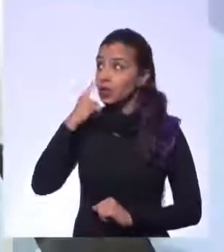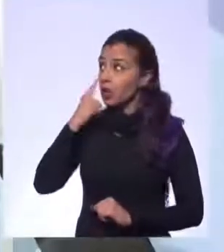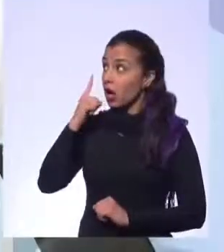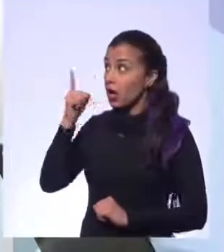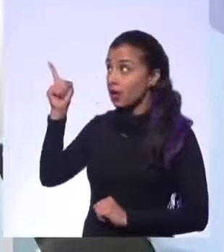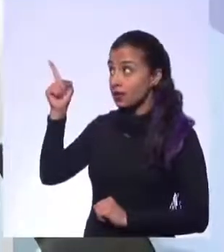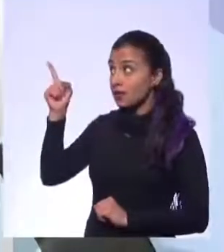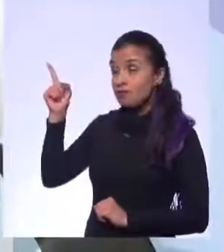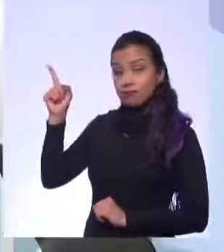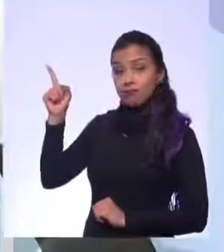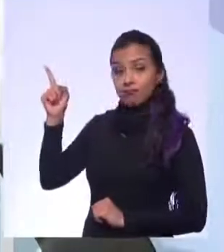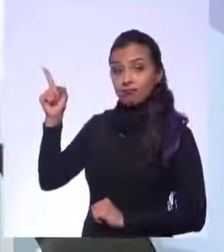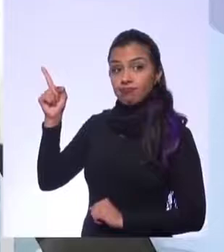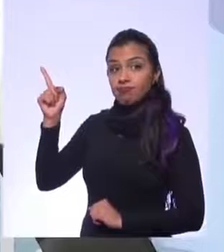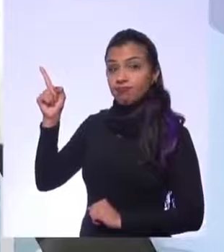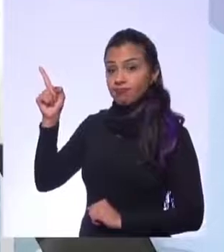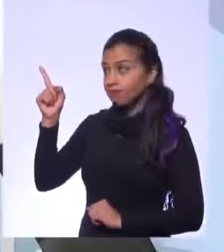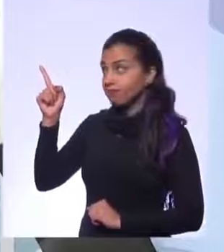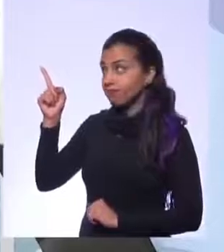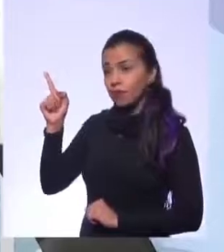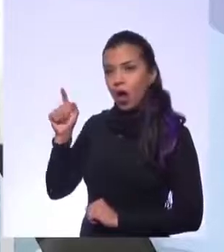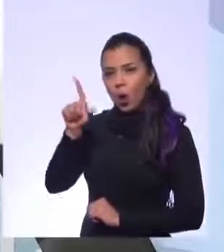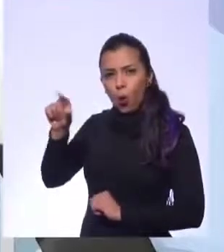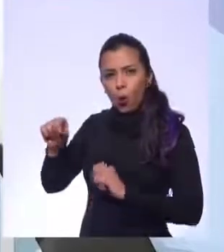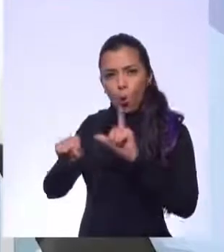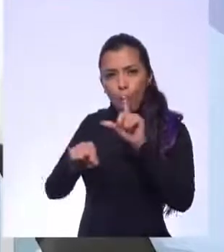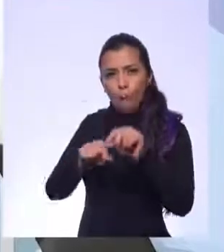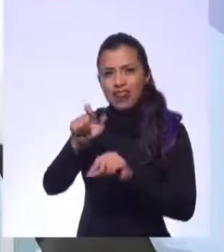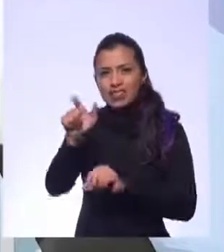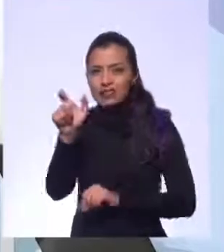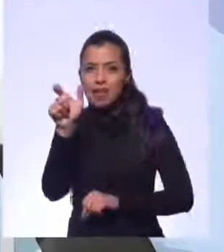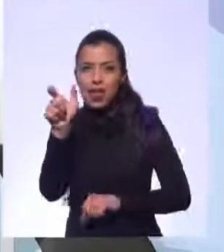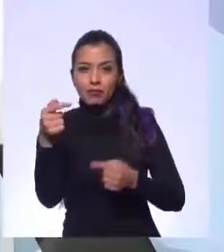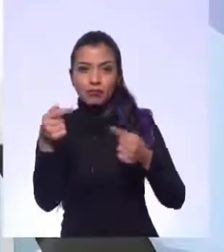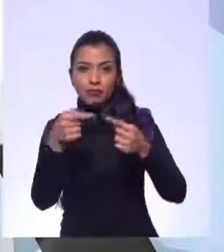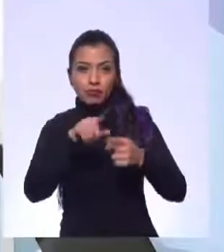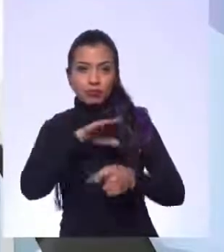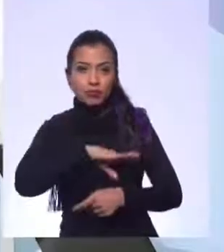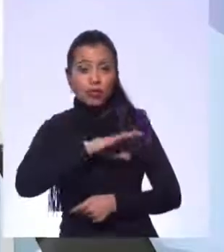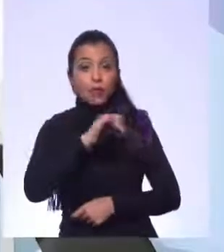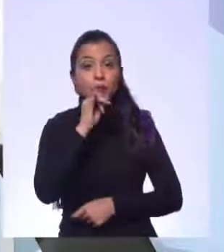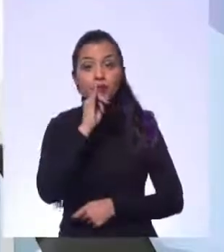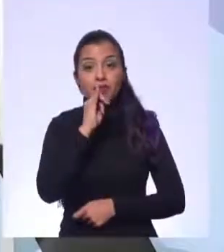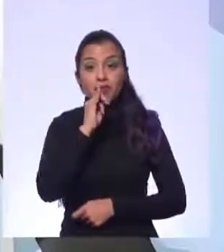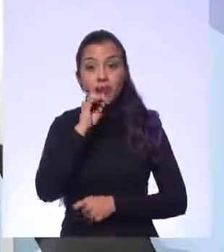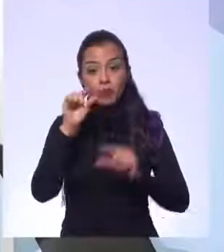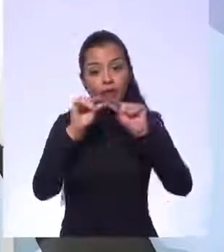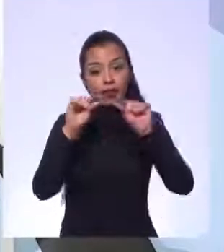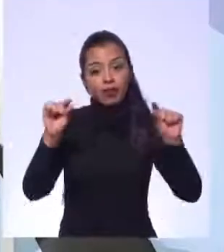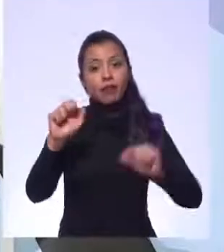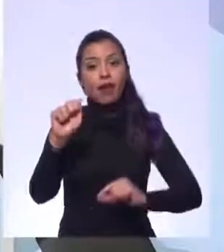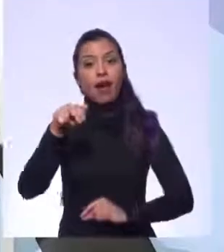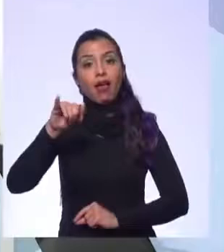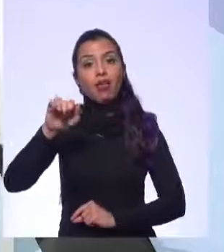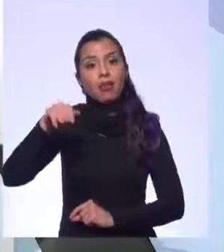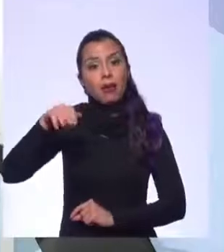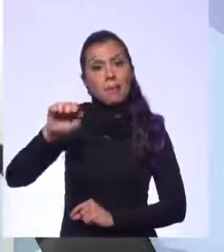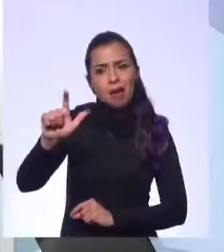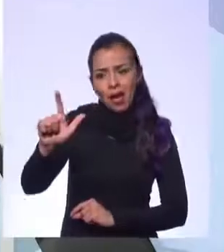lousa, eu tirei algumas palavras. Olha, na primeira linha tem animal. Não é parecido com o